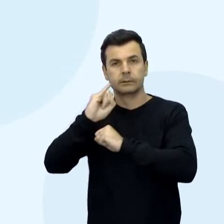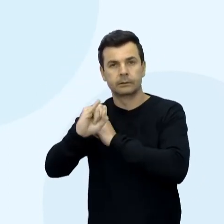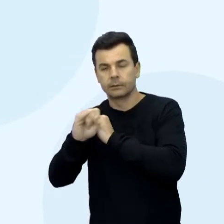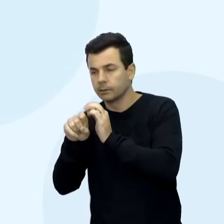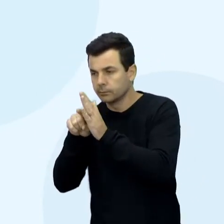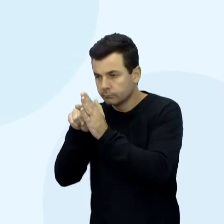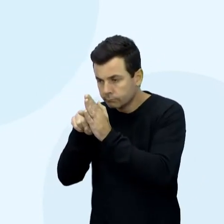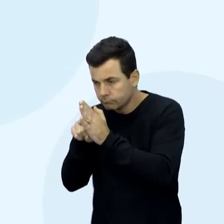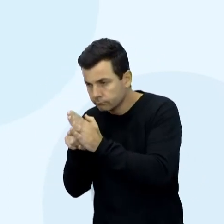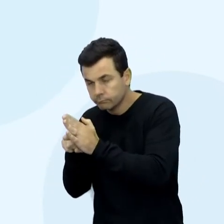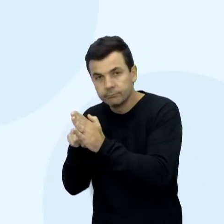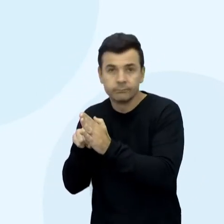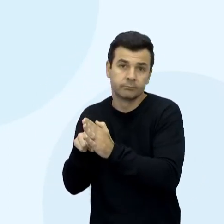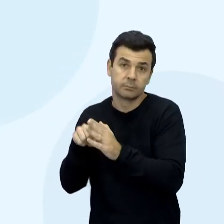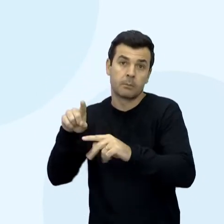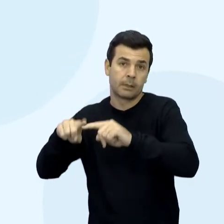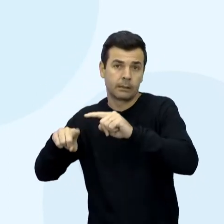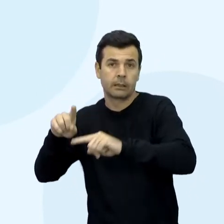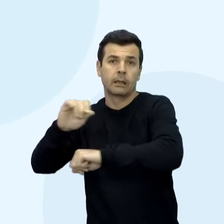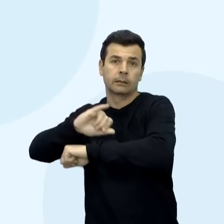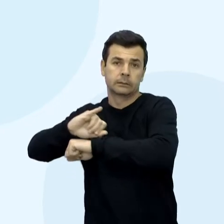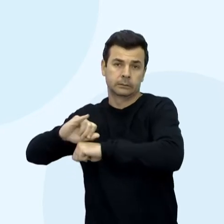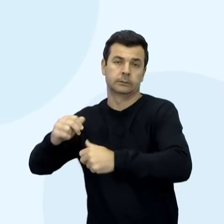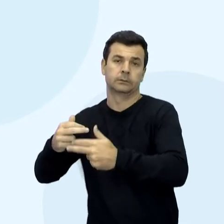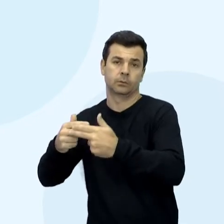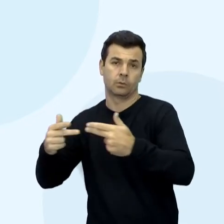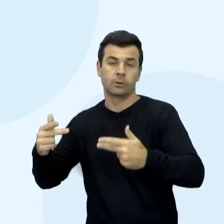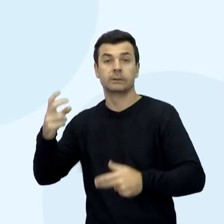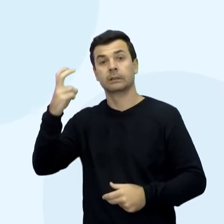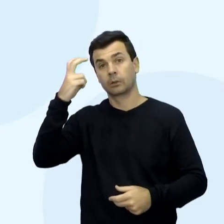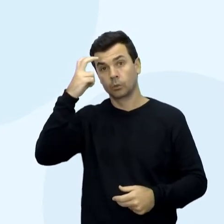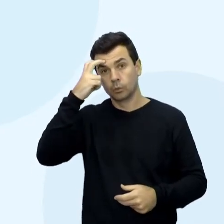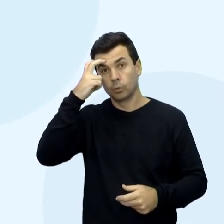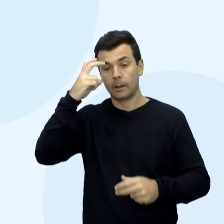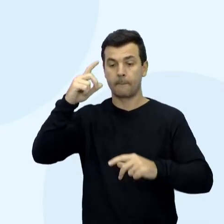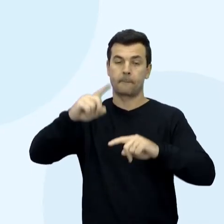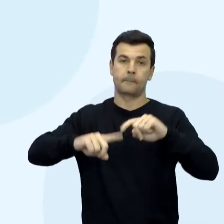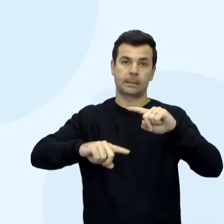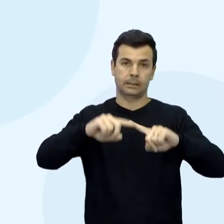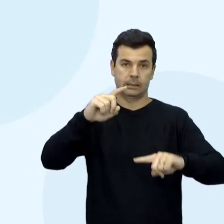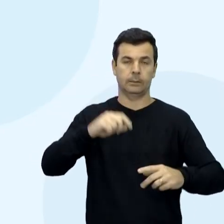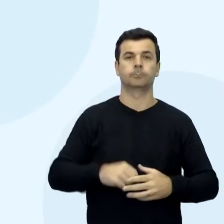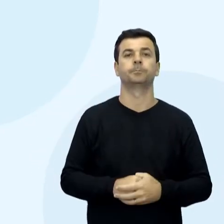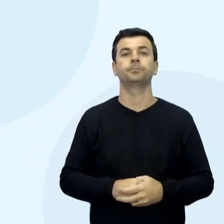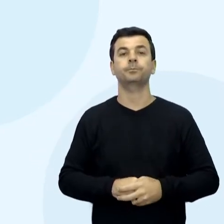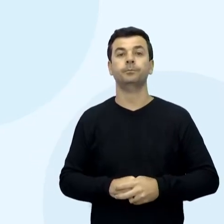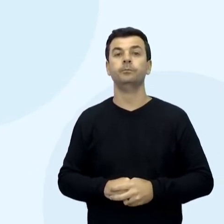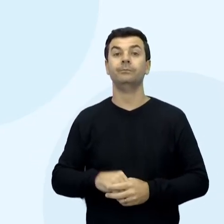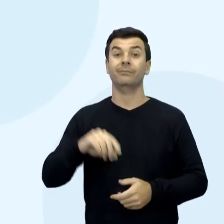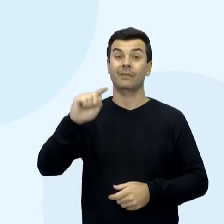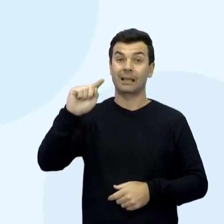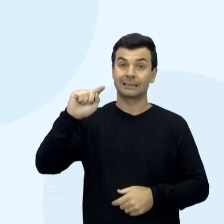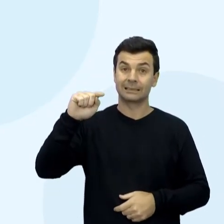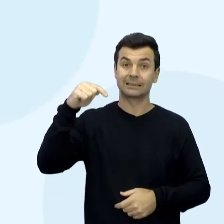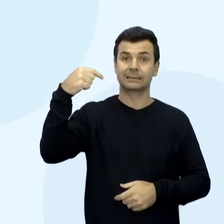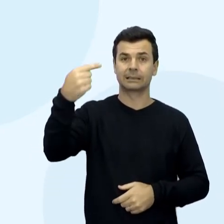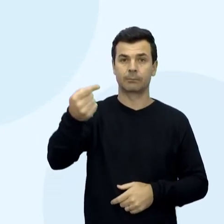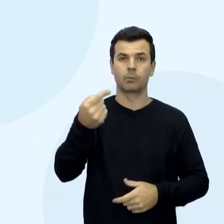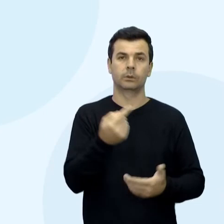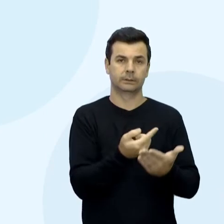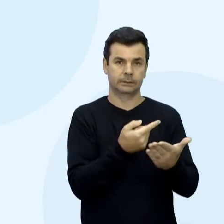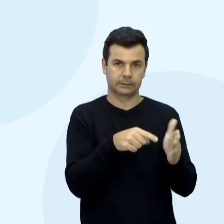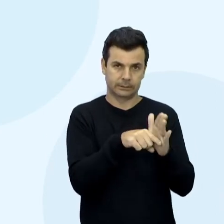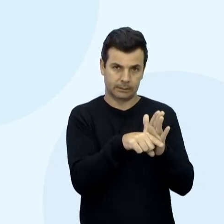que vocês vão pesquisar, tá? Dessa cultura material. Aí, após essa pesquisa, vocês podem responder